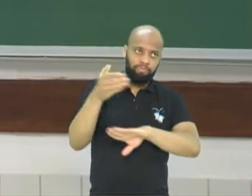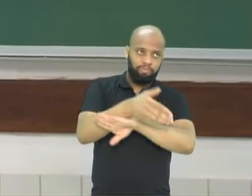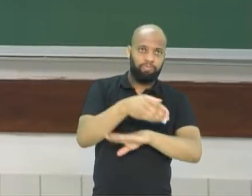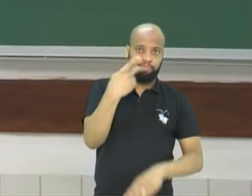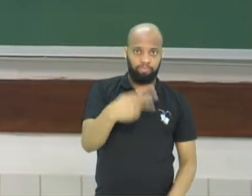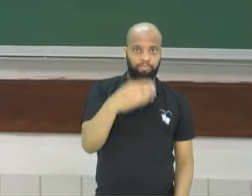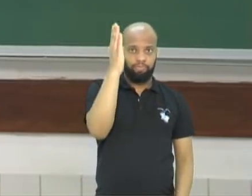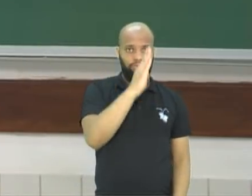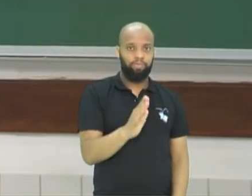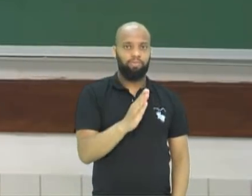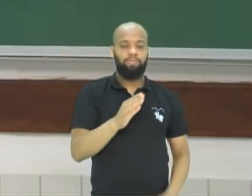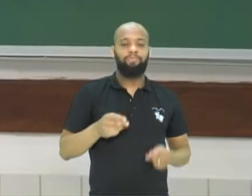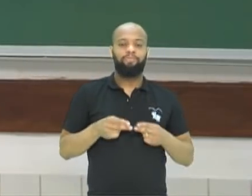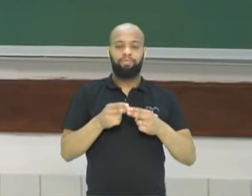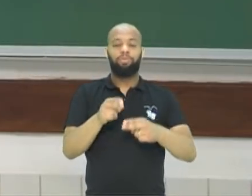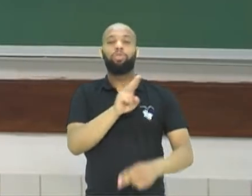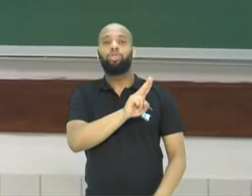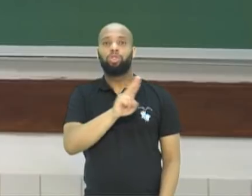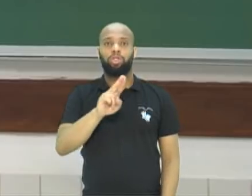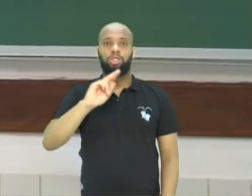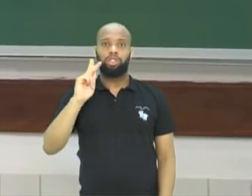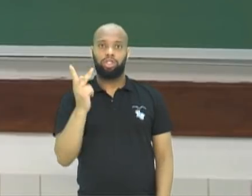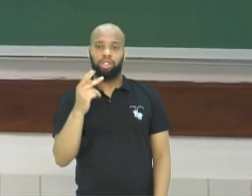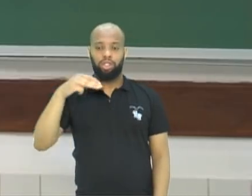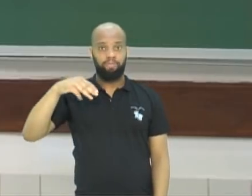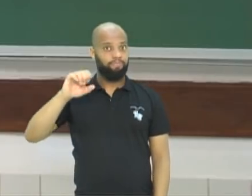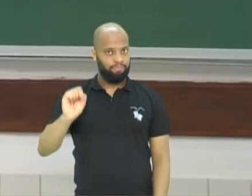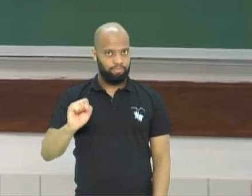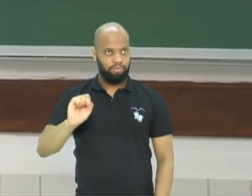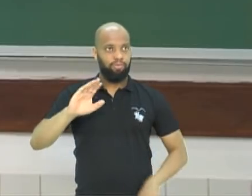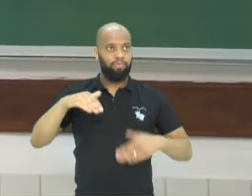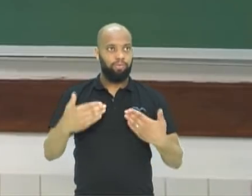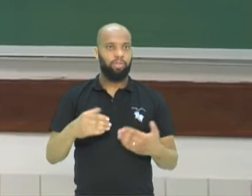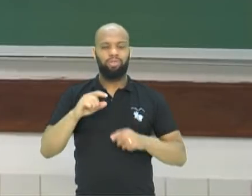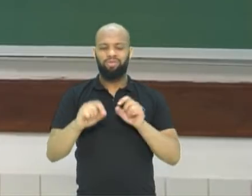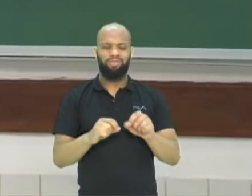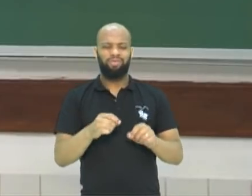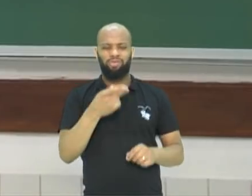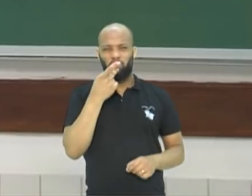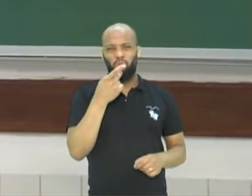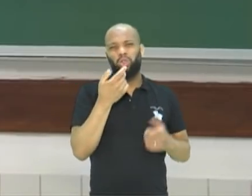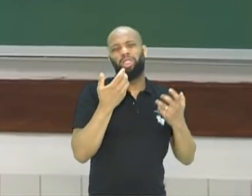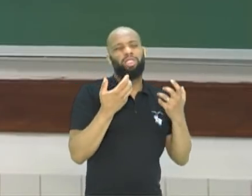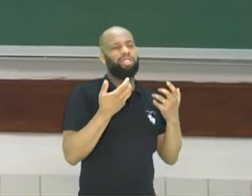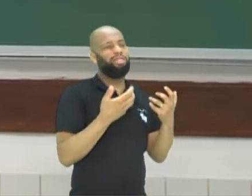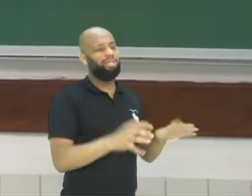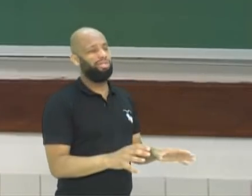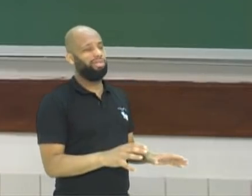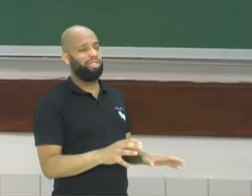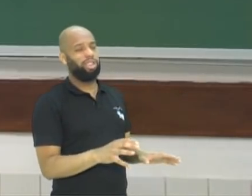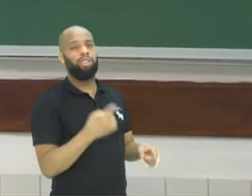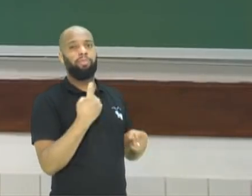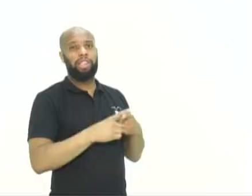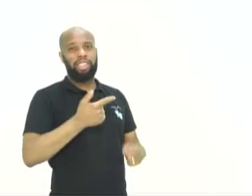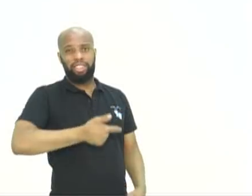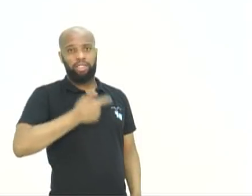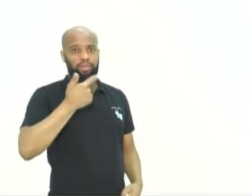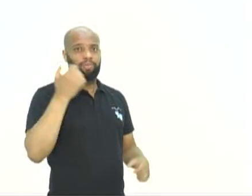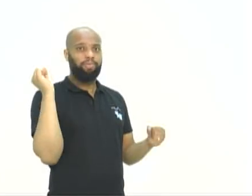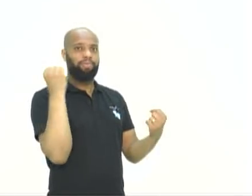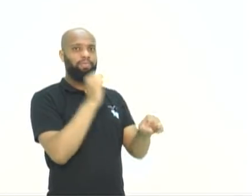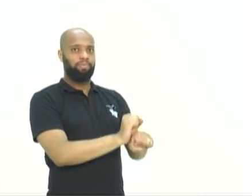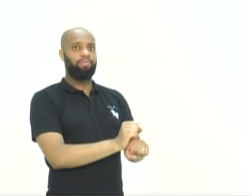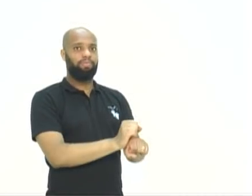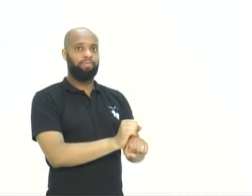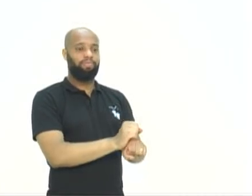Beagle, o naturalista oficial da expedição acabou desistindo da viagem. A segunda parada foi no Brasil. Então, quando chegou